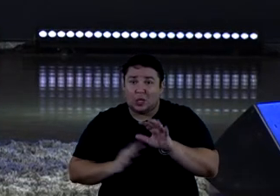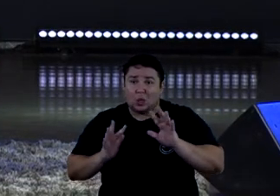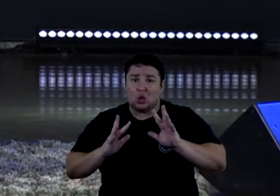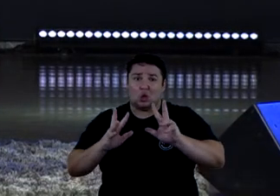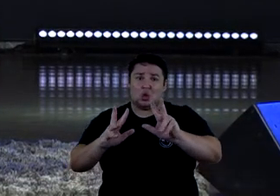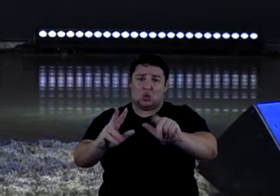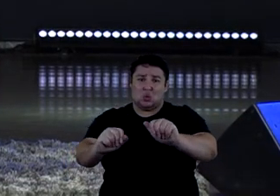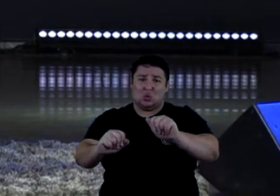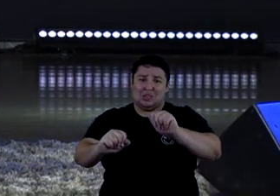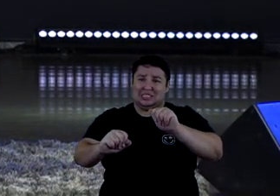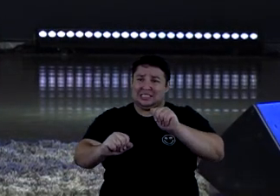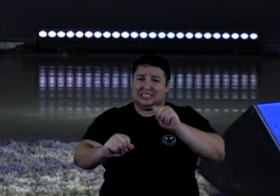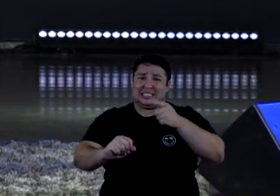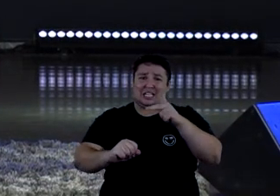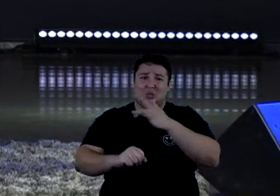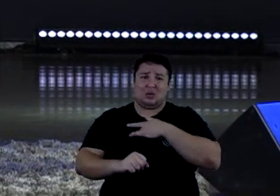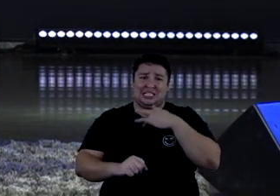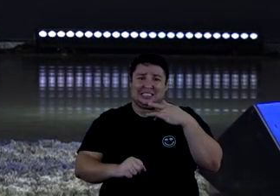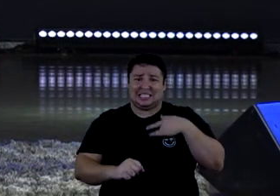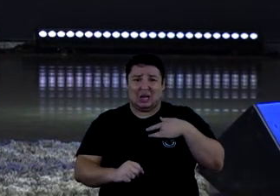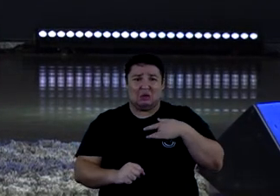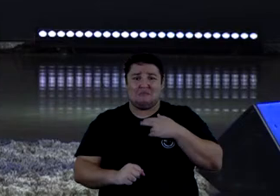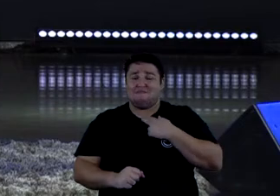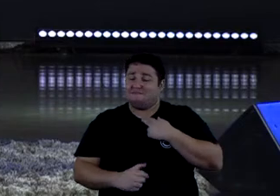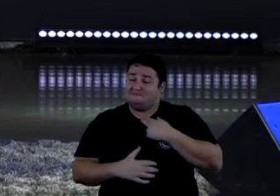tudo que fere o teu corpo, a tua saúde, não pode.